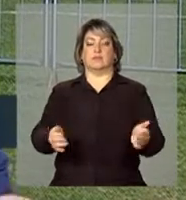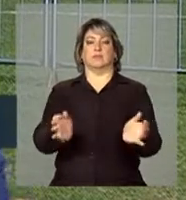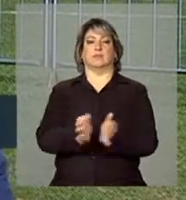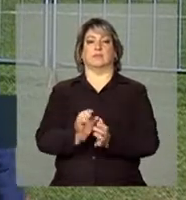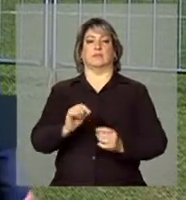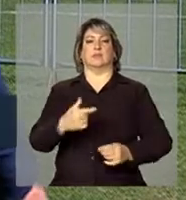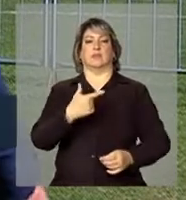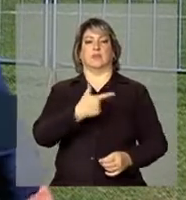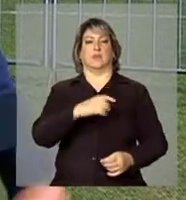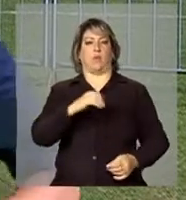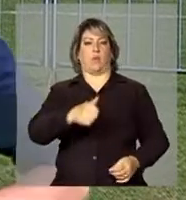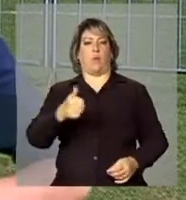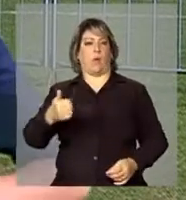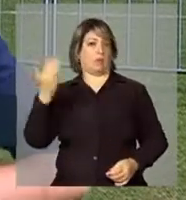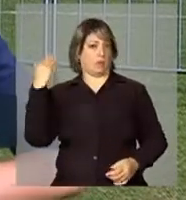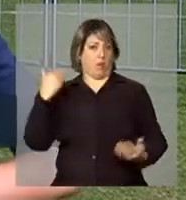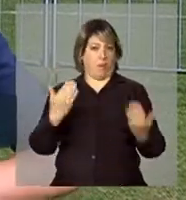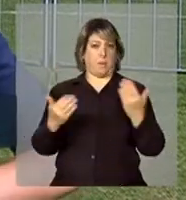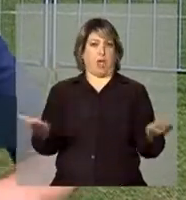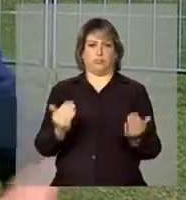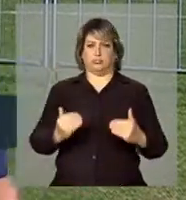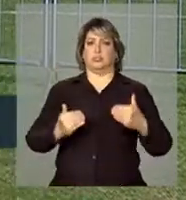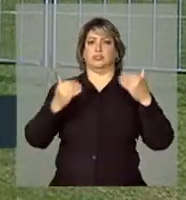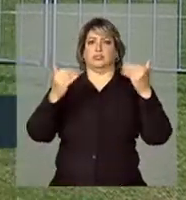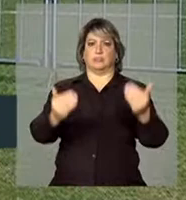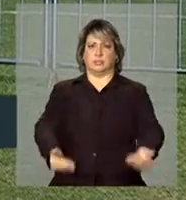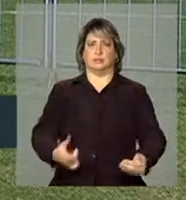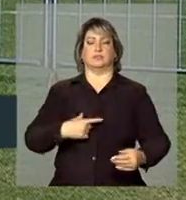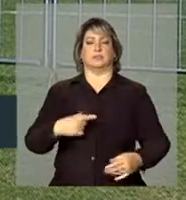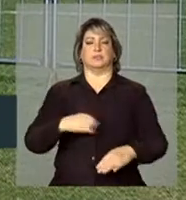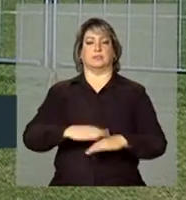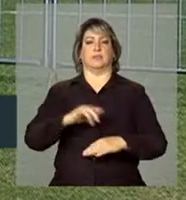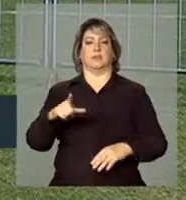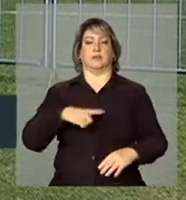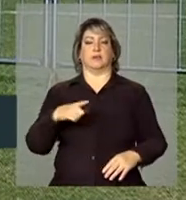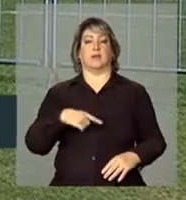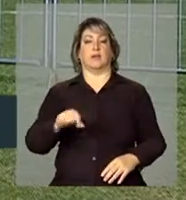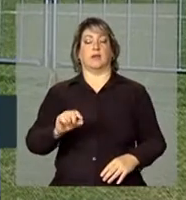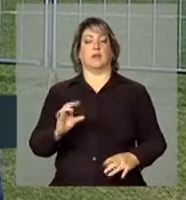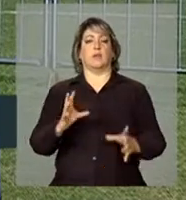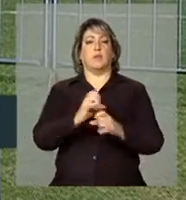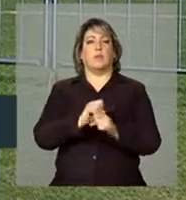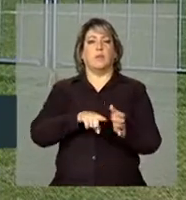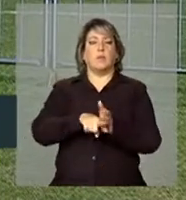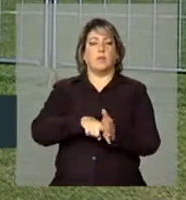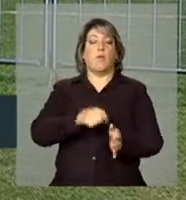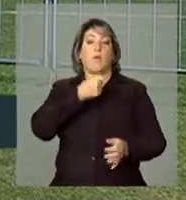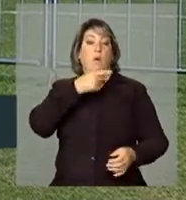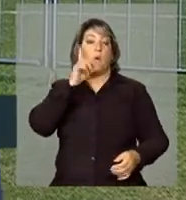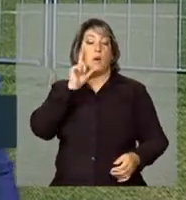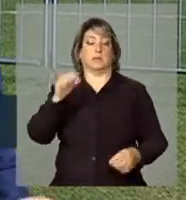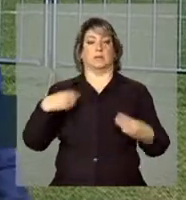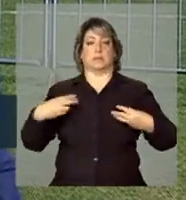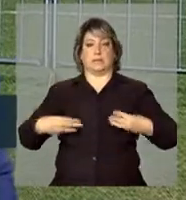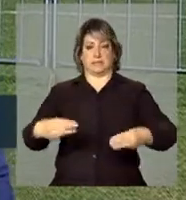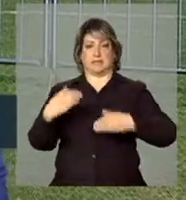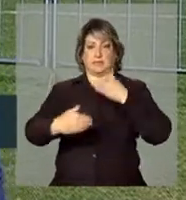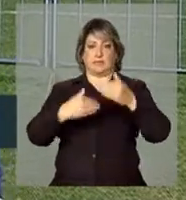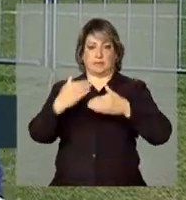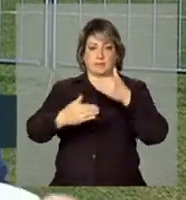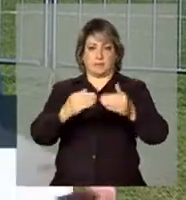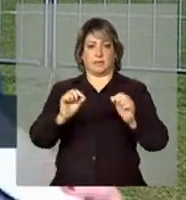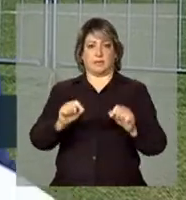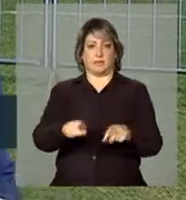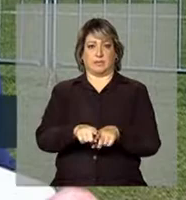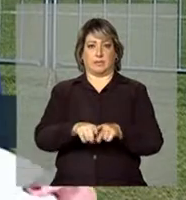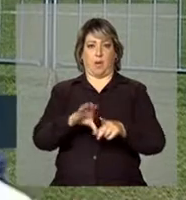de 7% a mais do que o registrado em 2011. Dados da balança comercial divulgados ontem pelo Ministério do Desenvolvimento e